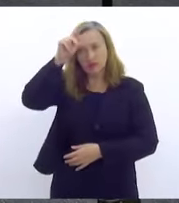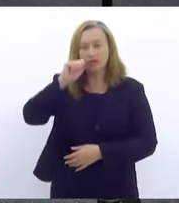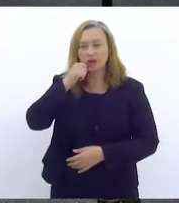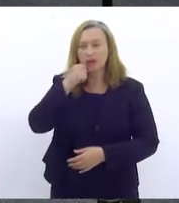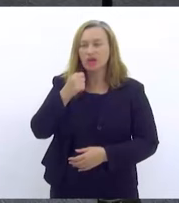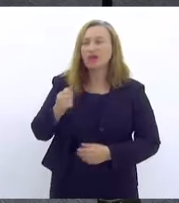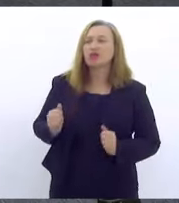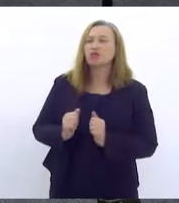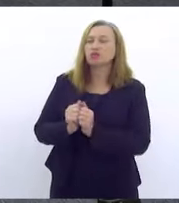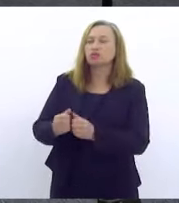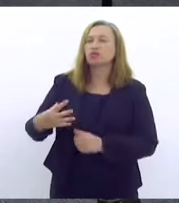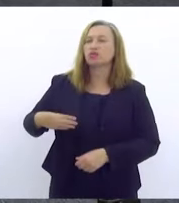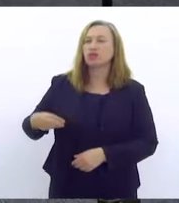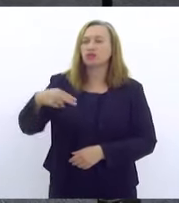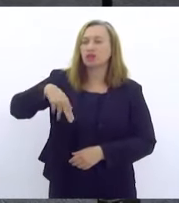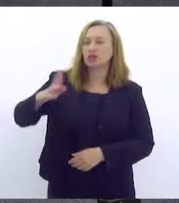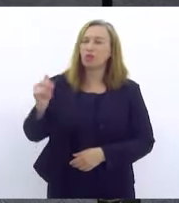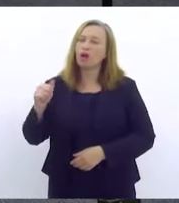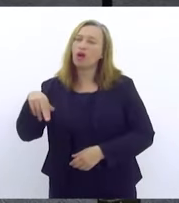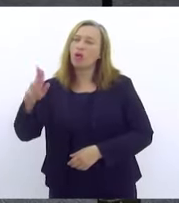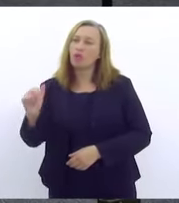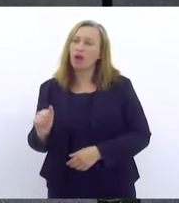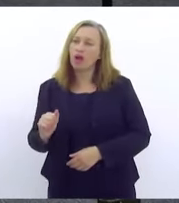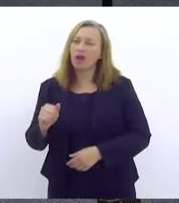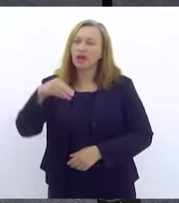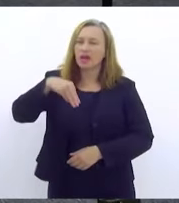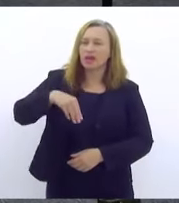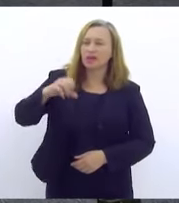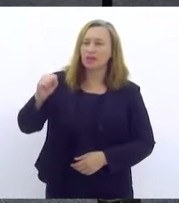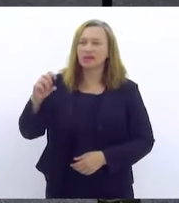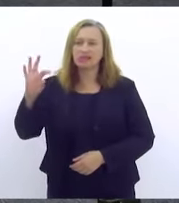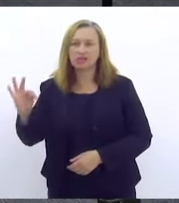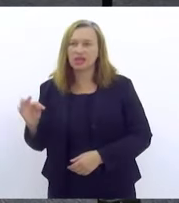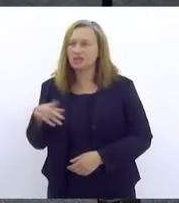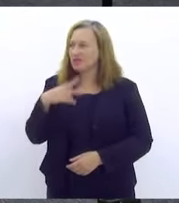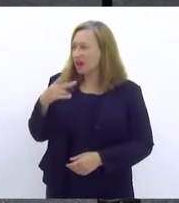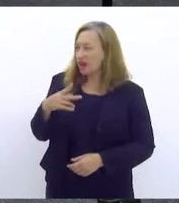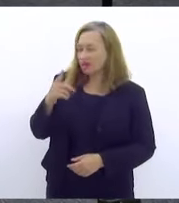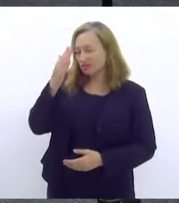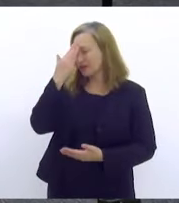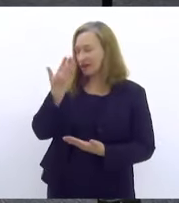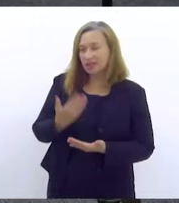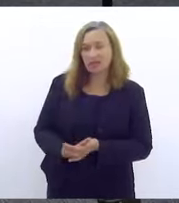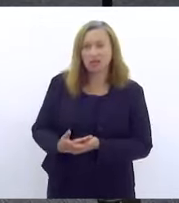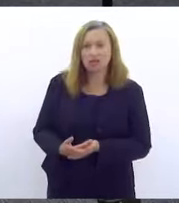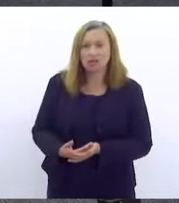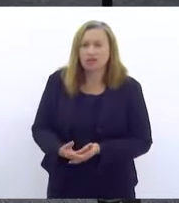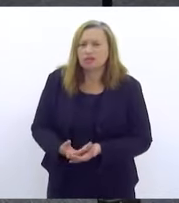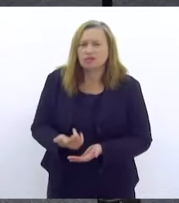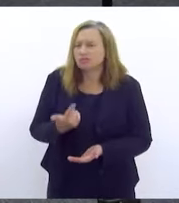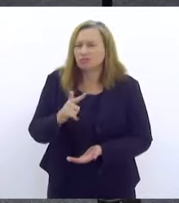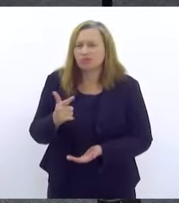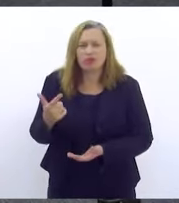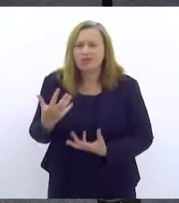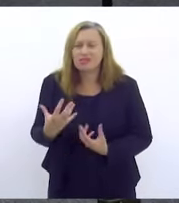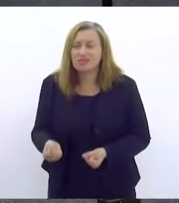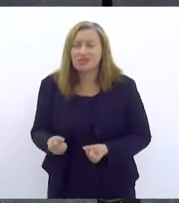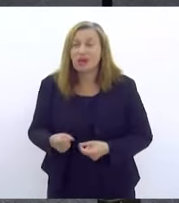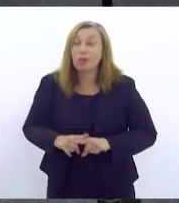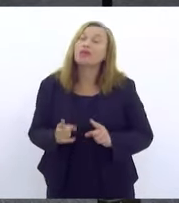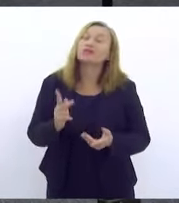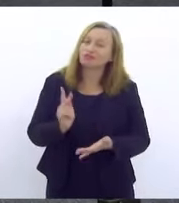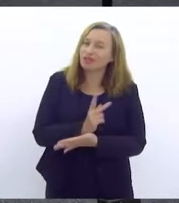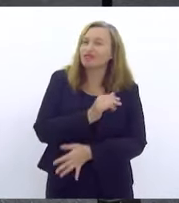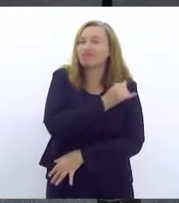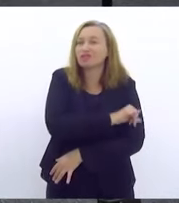o filho de Quaquá, ao MST. Contar ninguém acredita, é algo surreal, é inaceitável isso, mas acontece